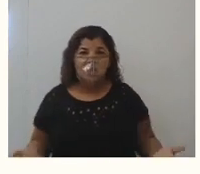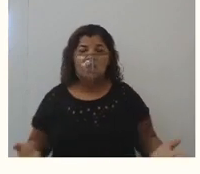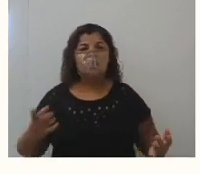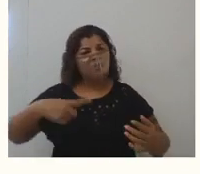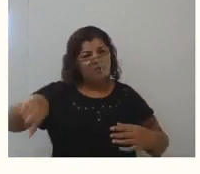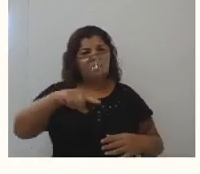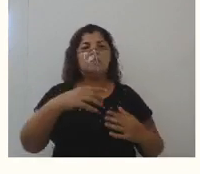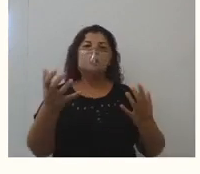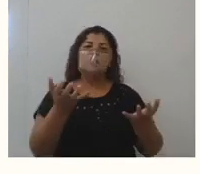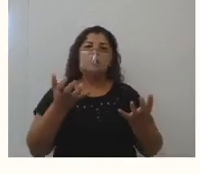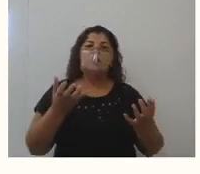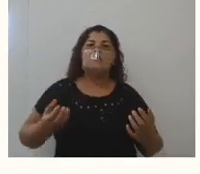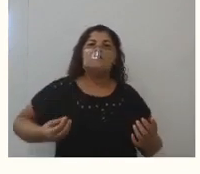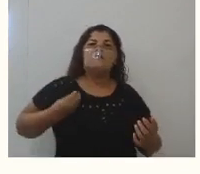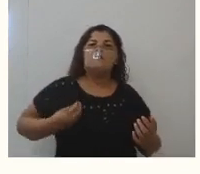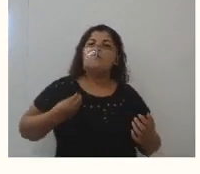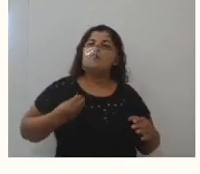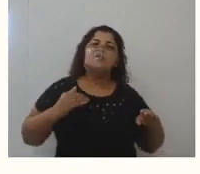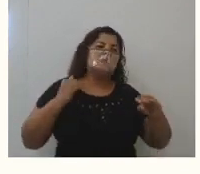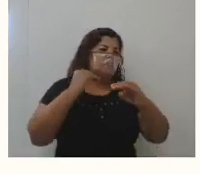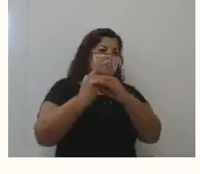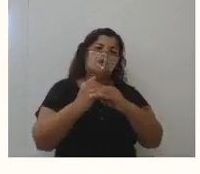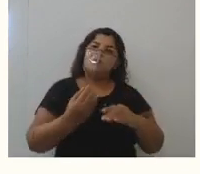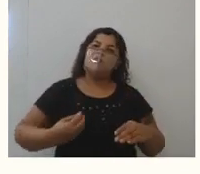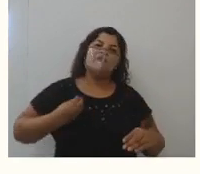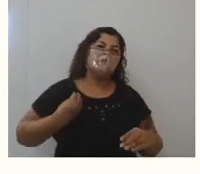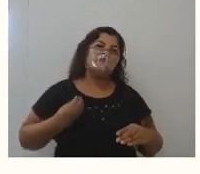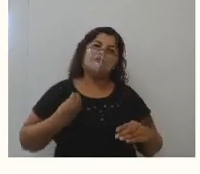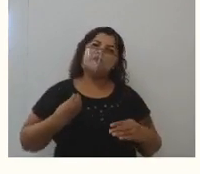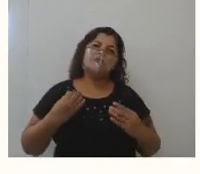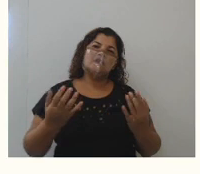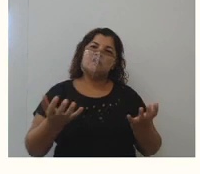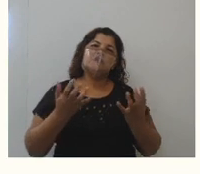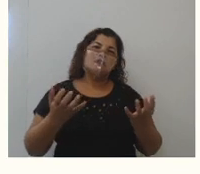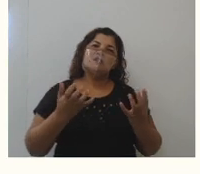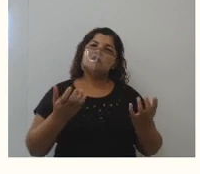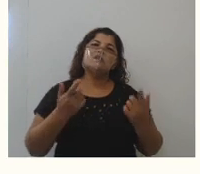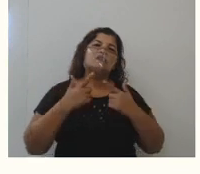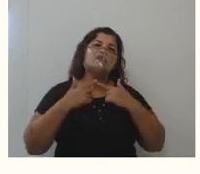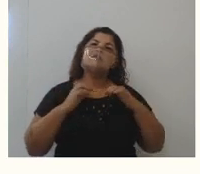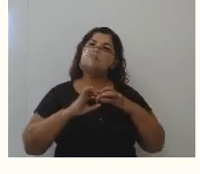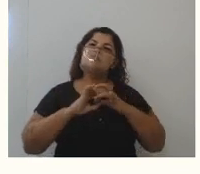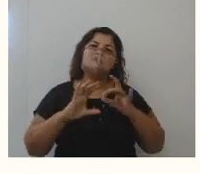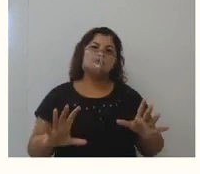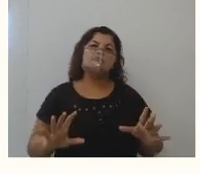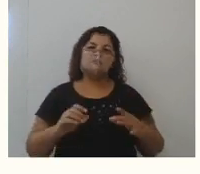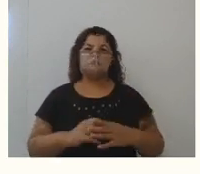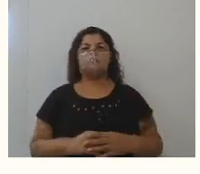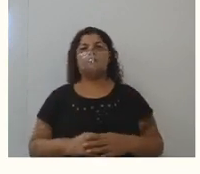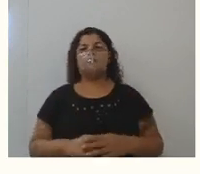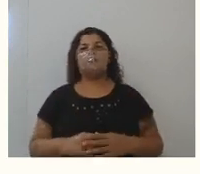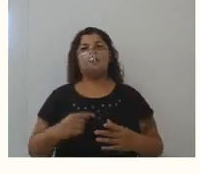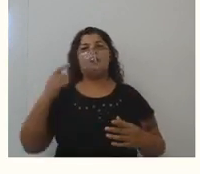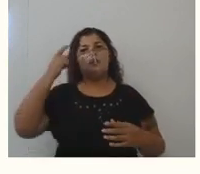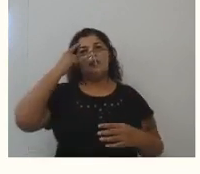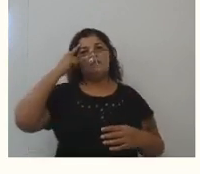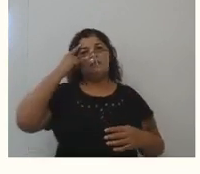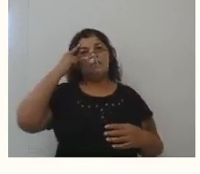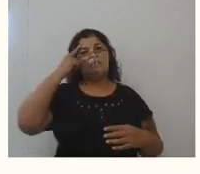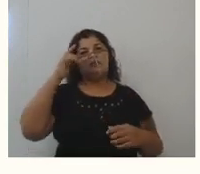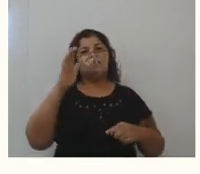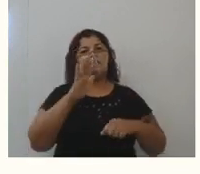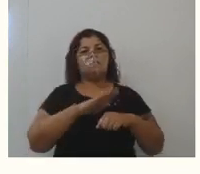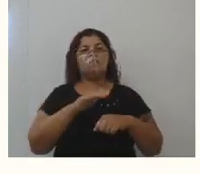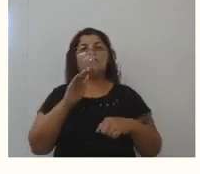quer a vida como a vida quer. E aí eu trago uma outra reflexão para a função do trabalho. Eu não falo mais